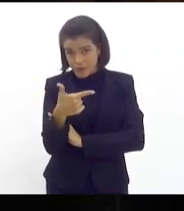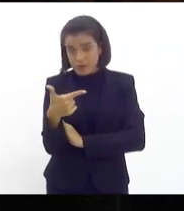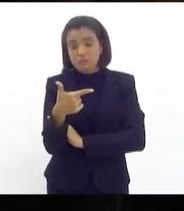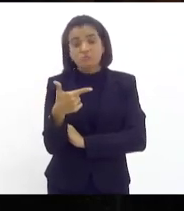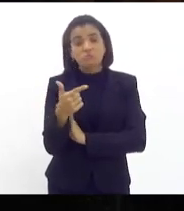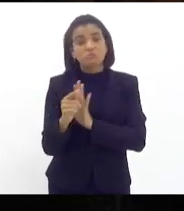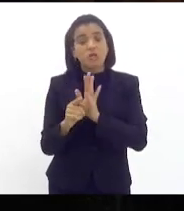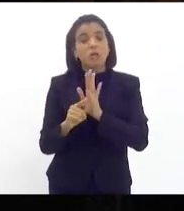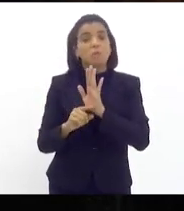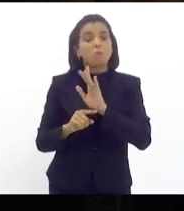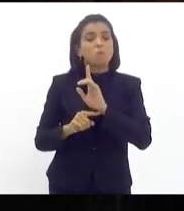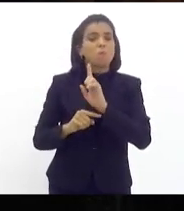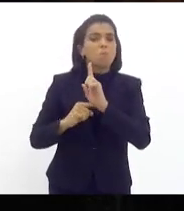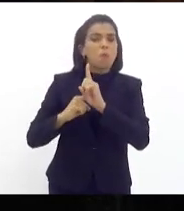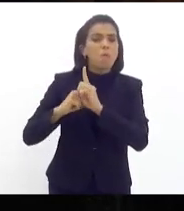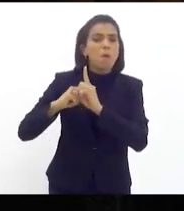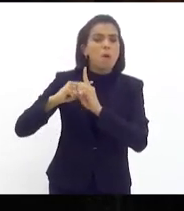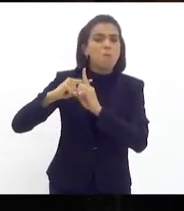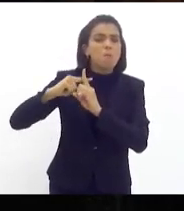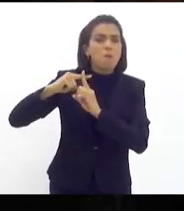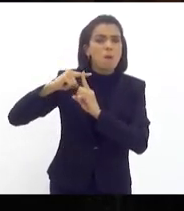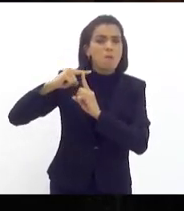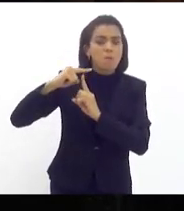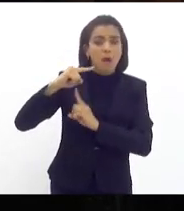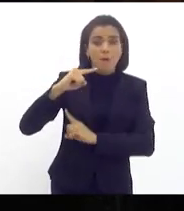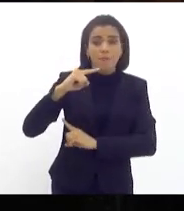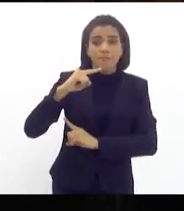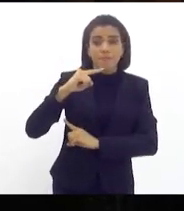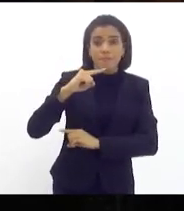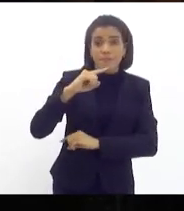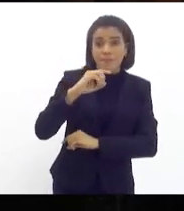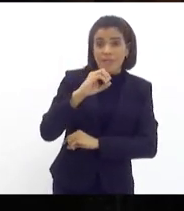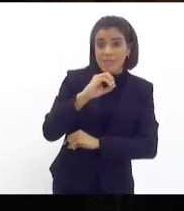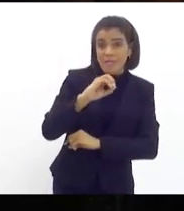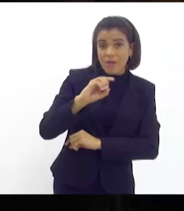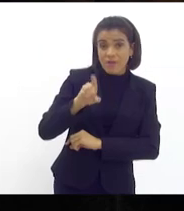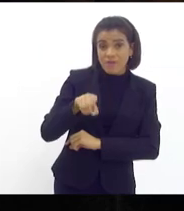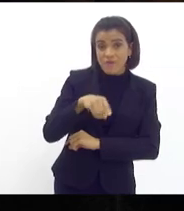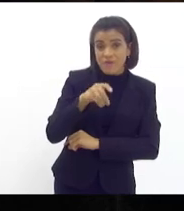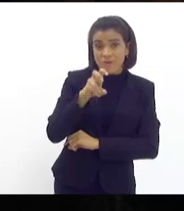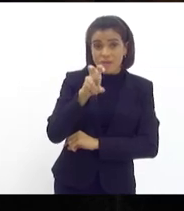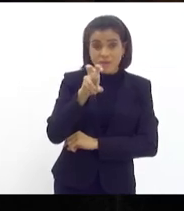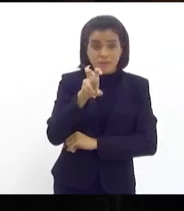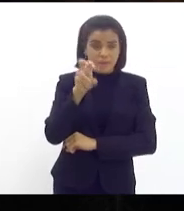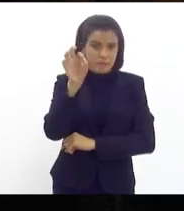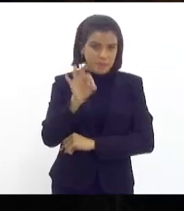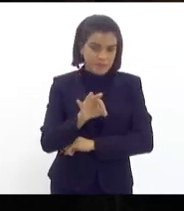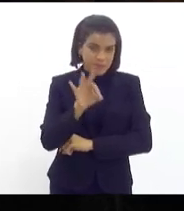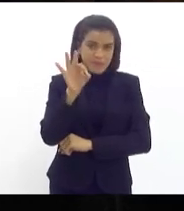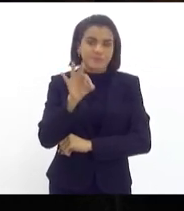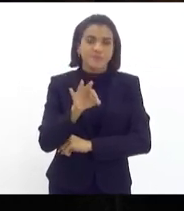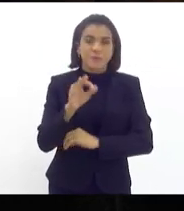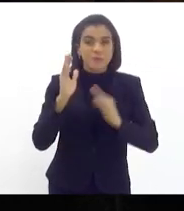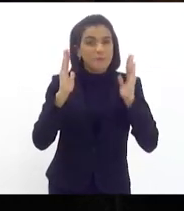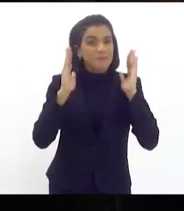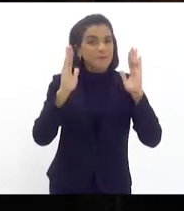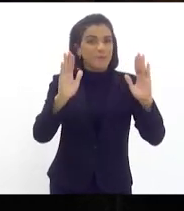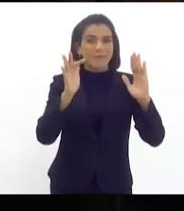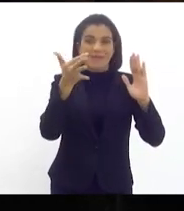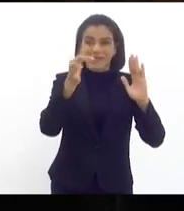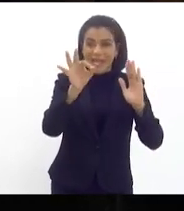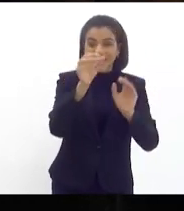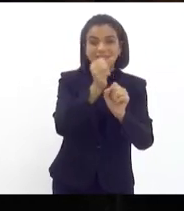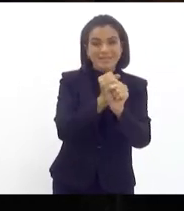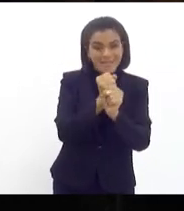cresceu meio por cento o PIB brasileiro na última década